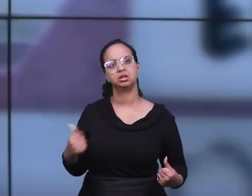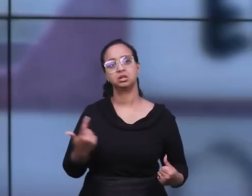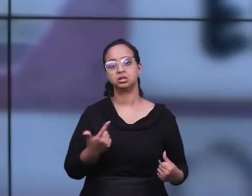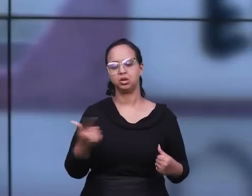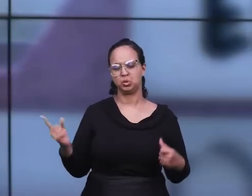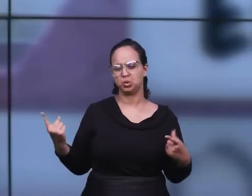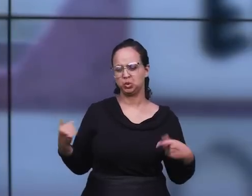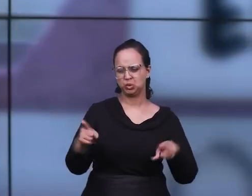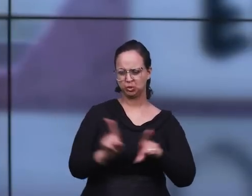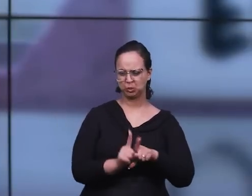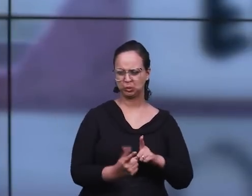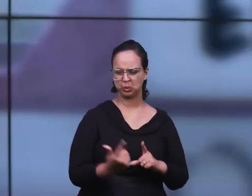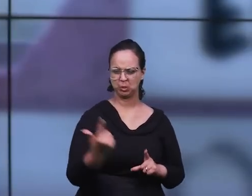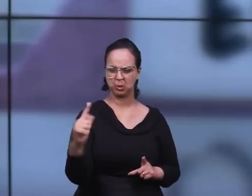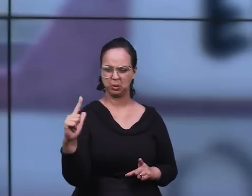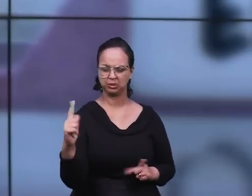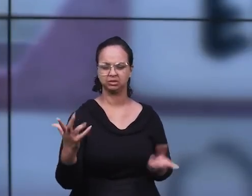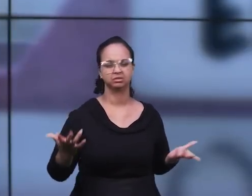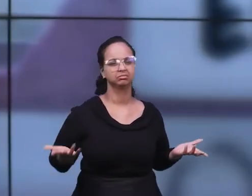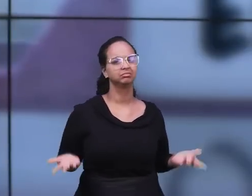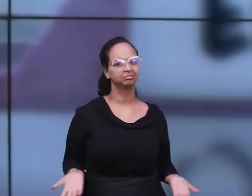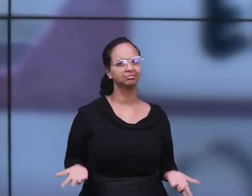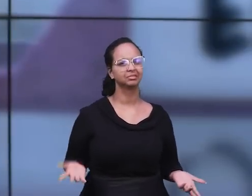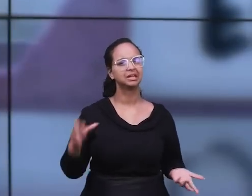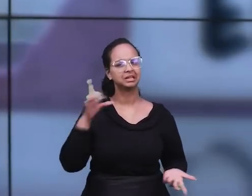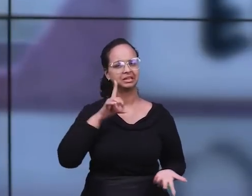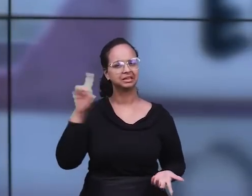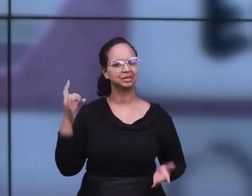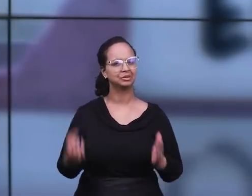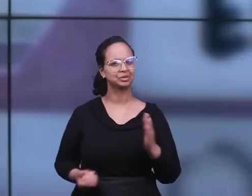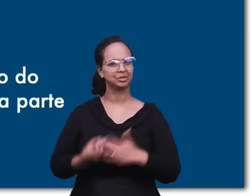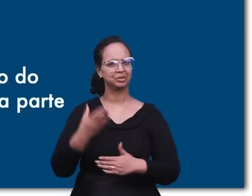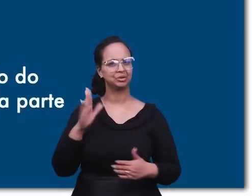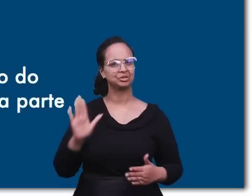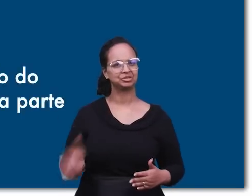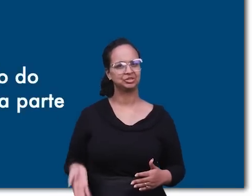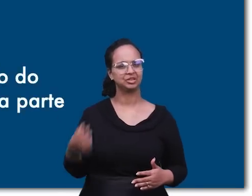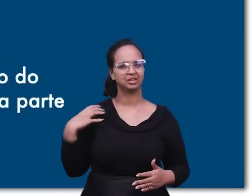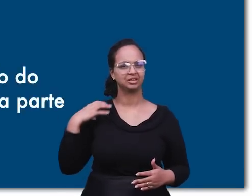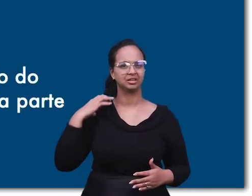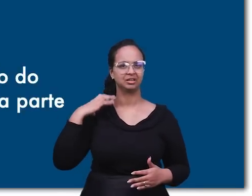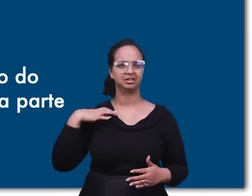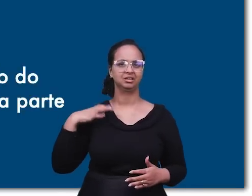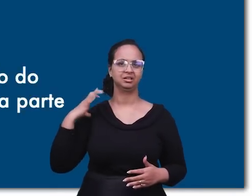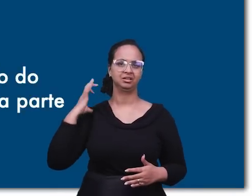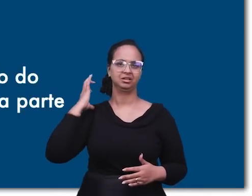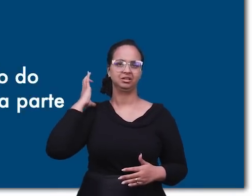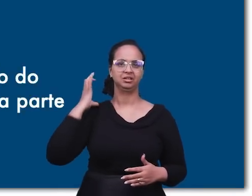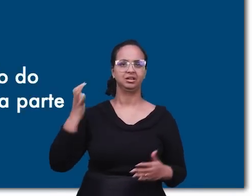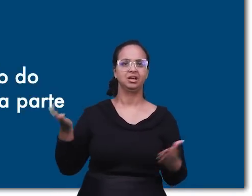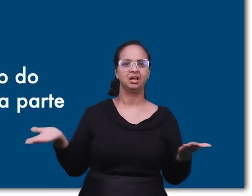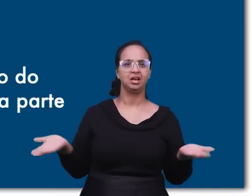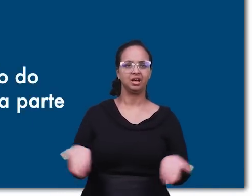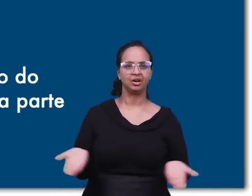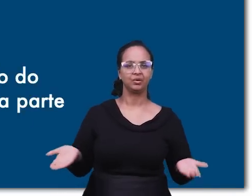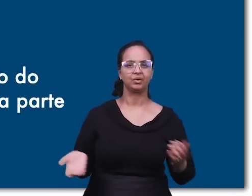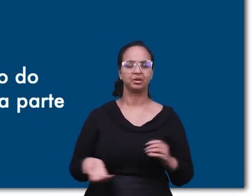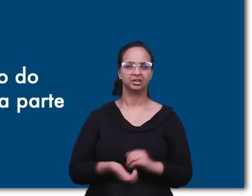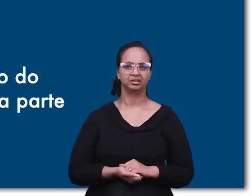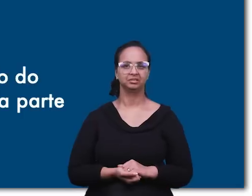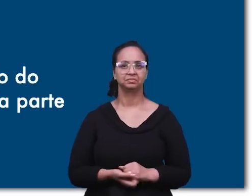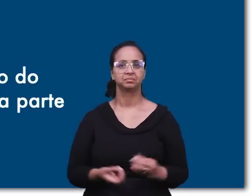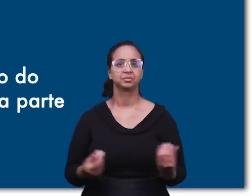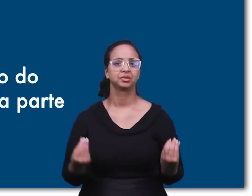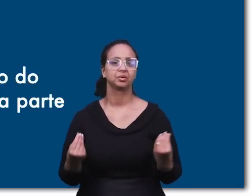outra composição diferente daquela criada pelo nosso Deus. Quais as narrativas atuais?